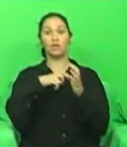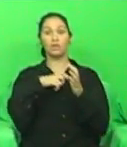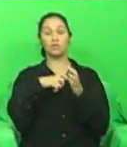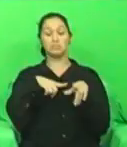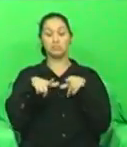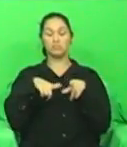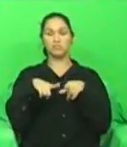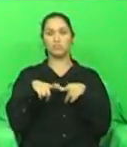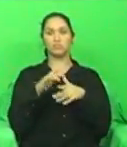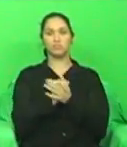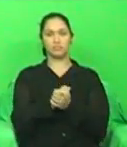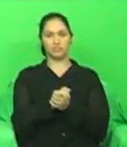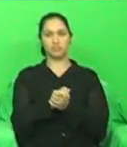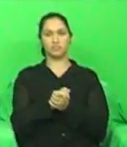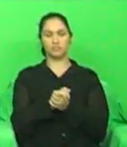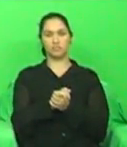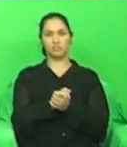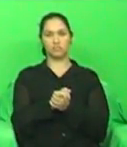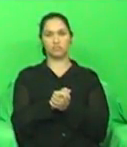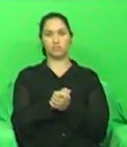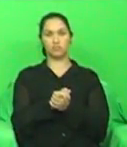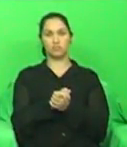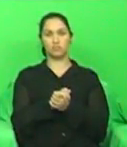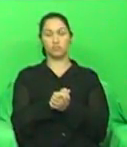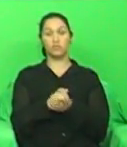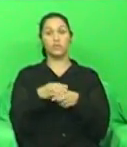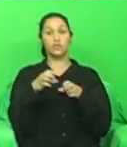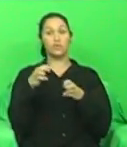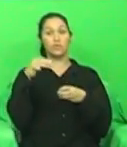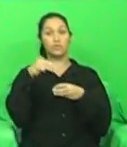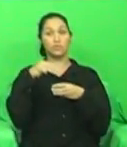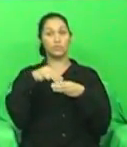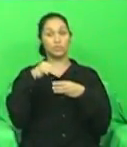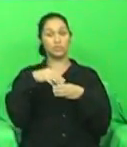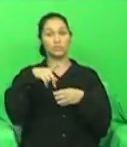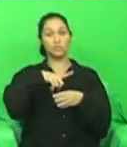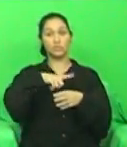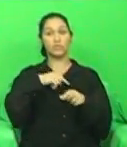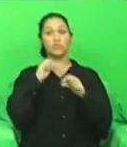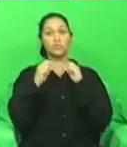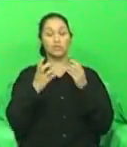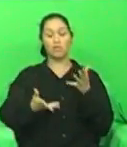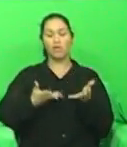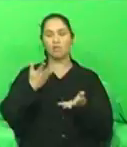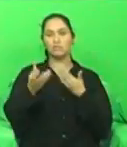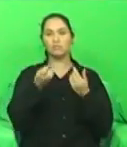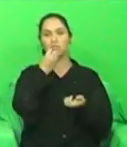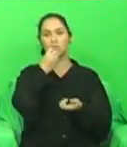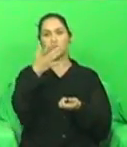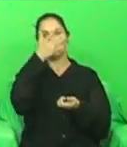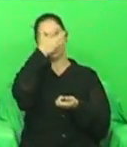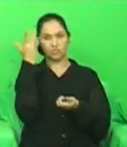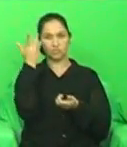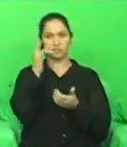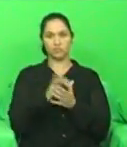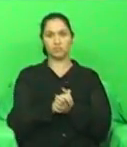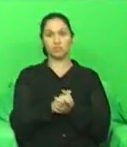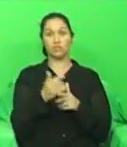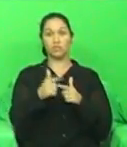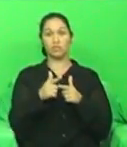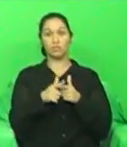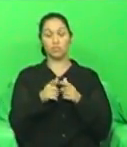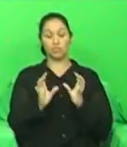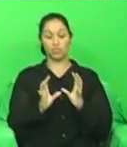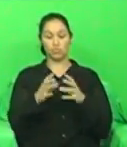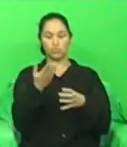aquilo que o município tem que fazer que atender bem o cidadão hora o setor público existe pra isso é para atender o